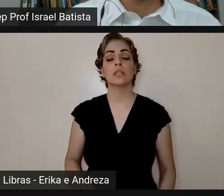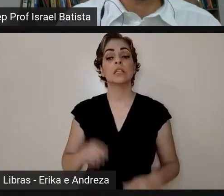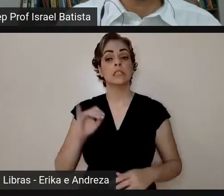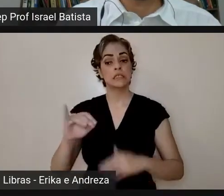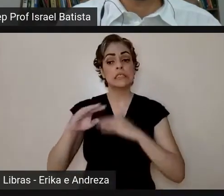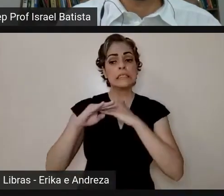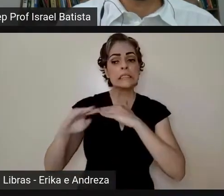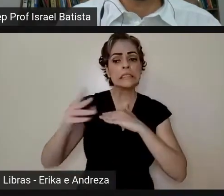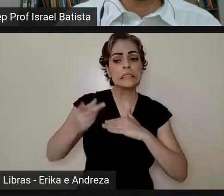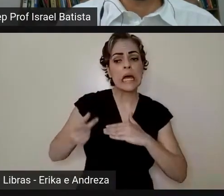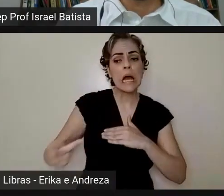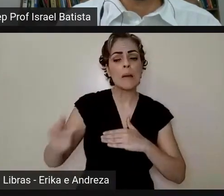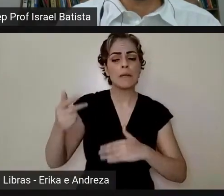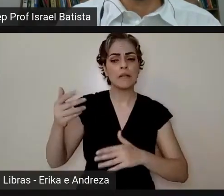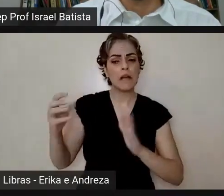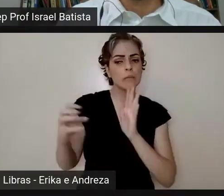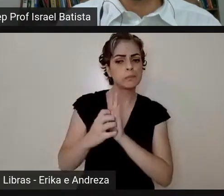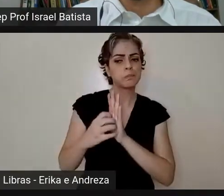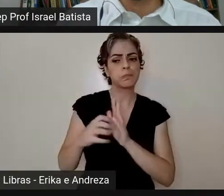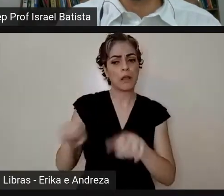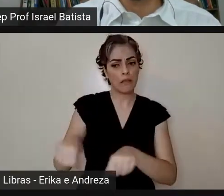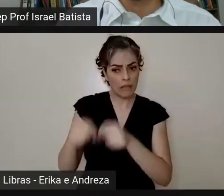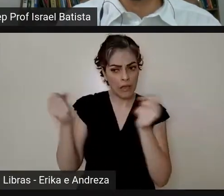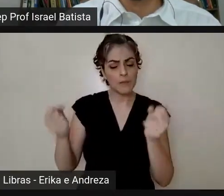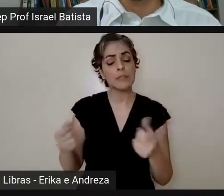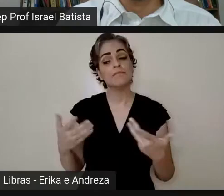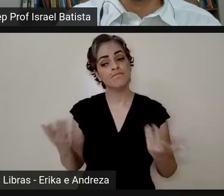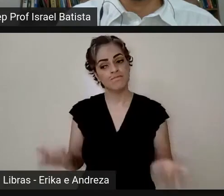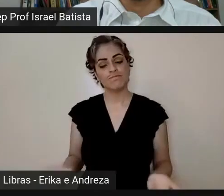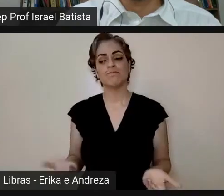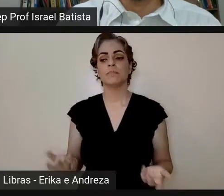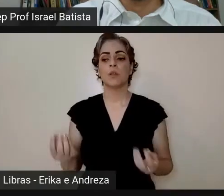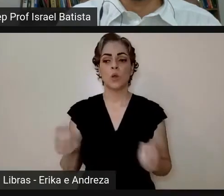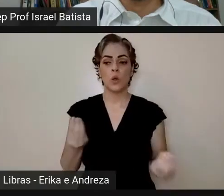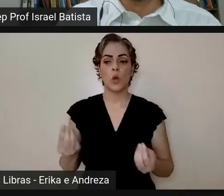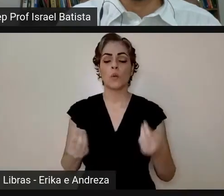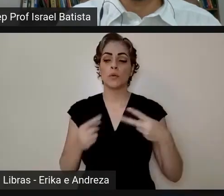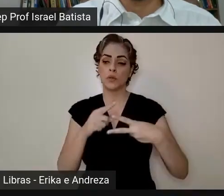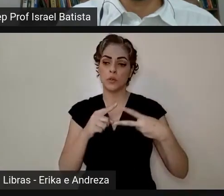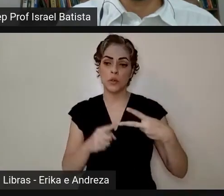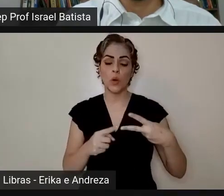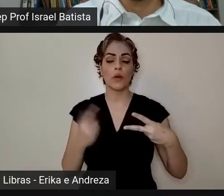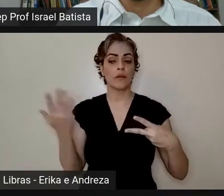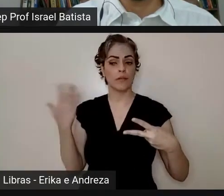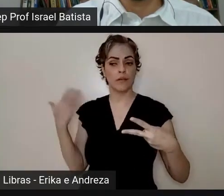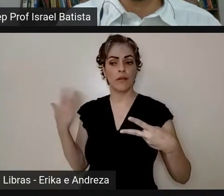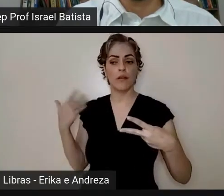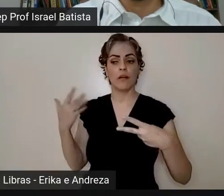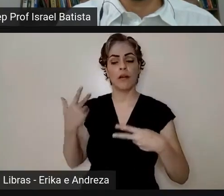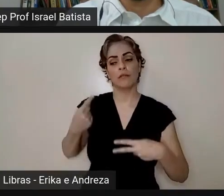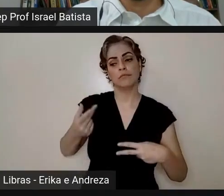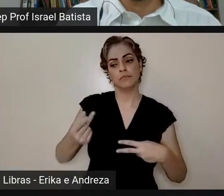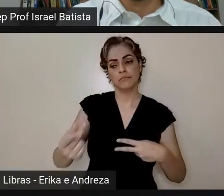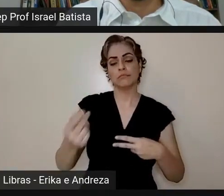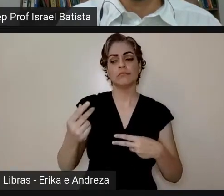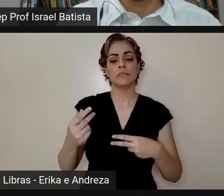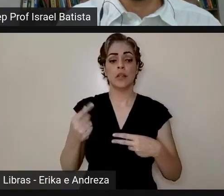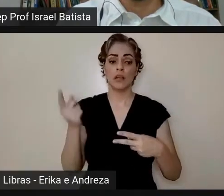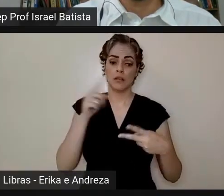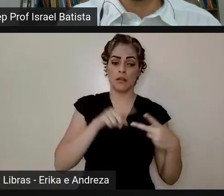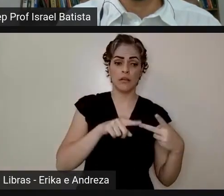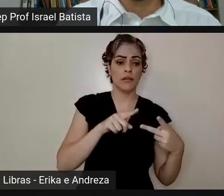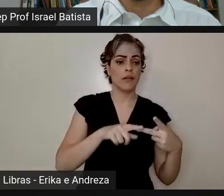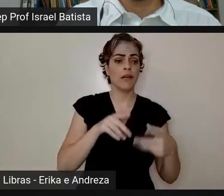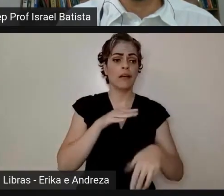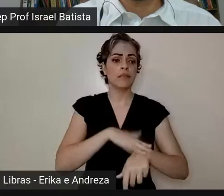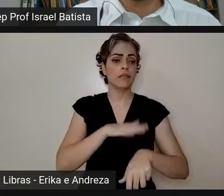ter duas carreiras de servidores. Os atuais servidores efetivos serão divididos em duas carreiras, serão servidores por prazo indeterminado e